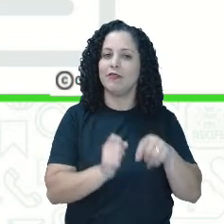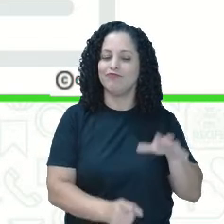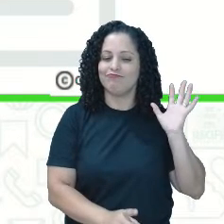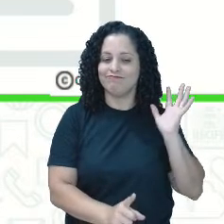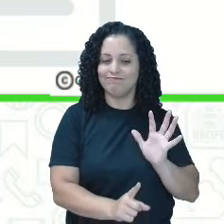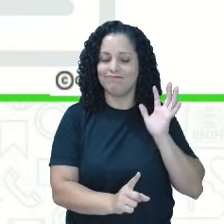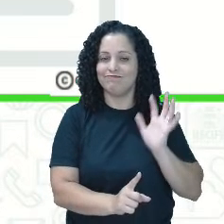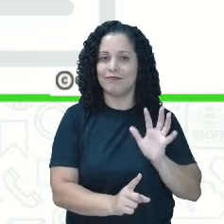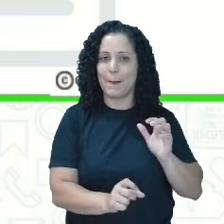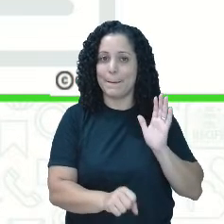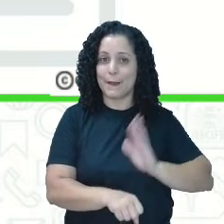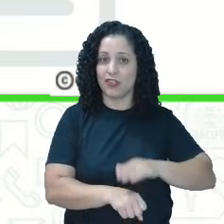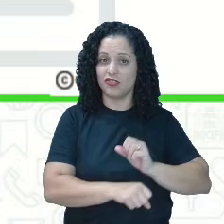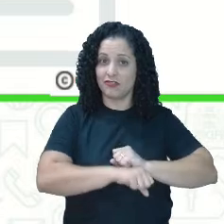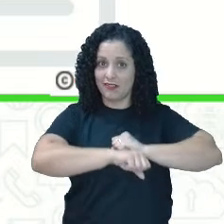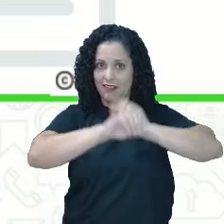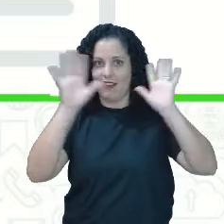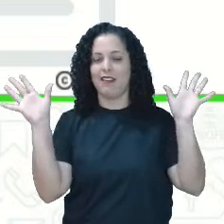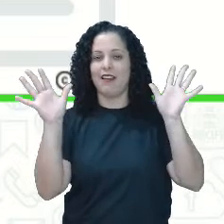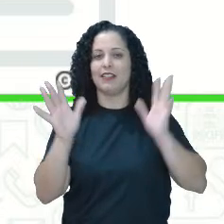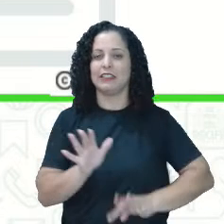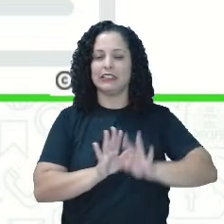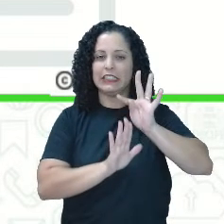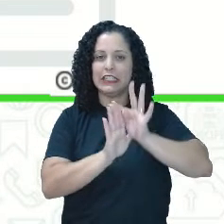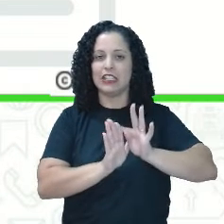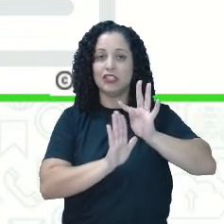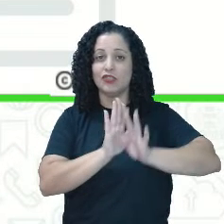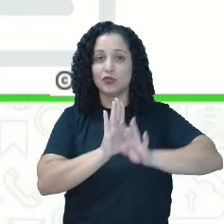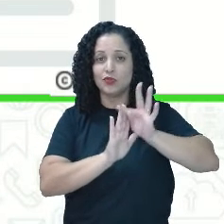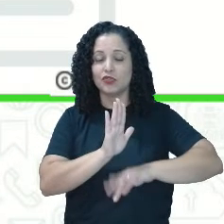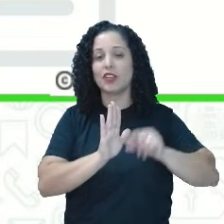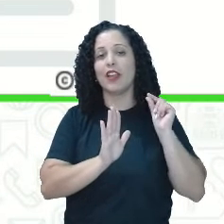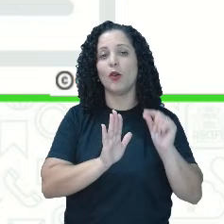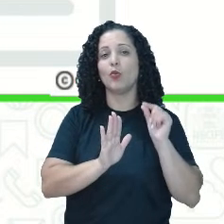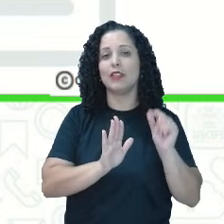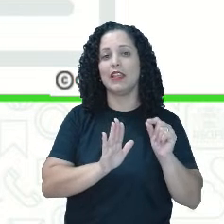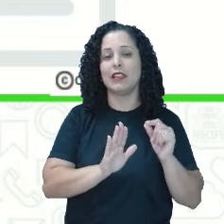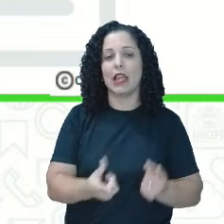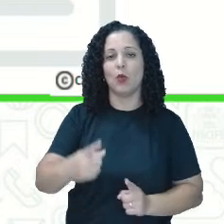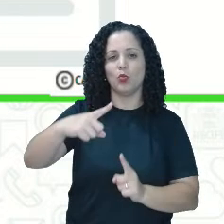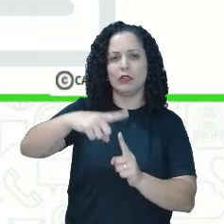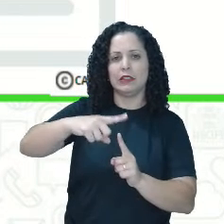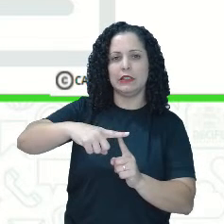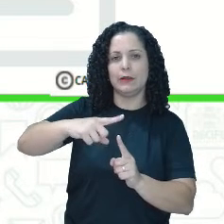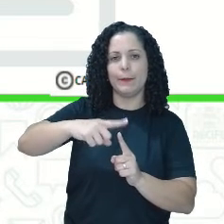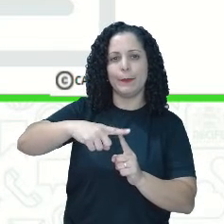mais claramente. Esses textos fazem parte da tipologia textual